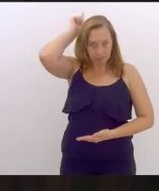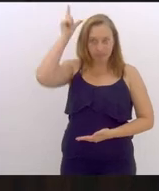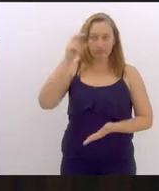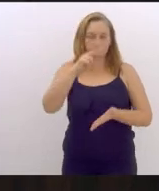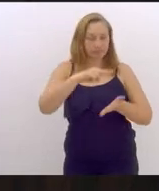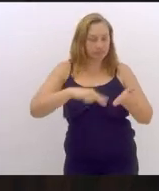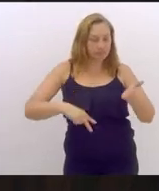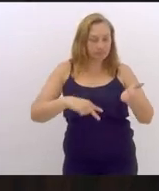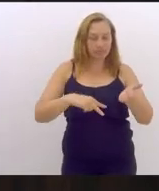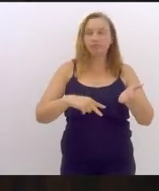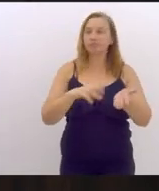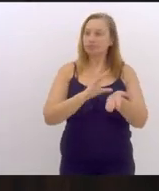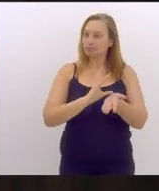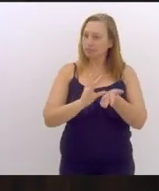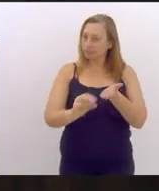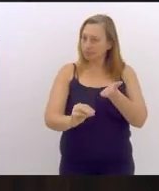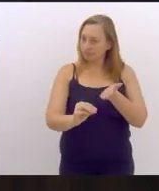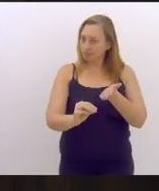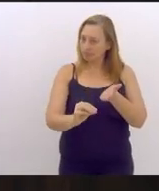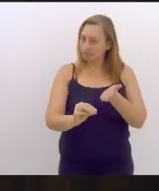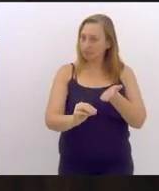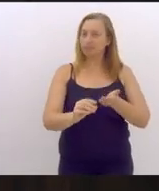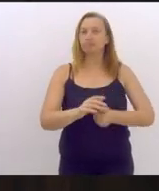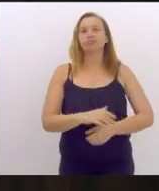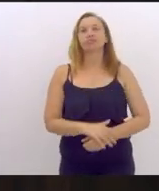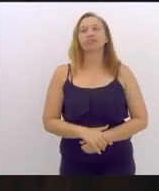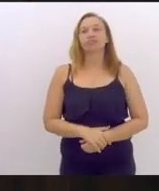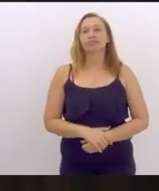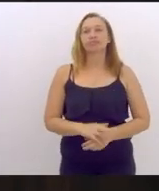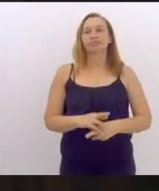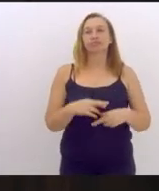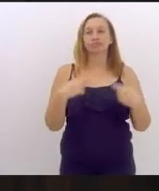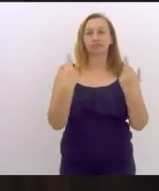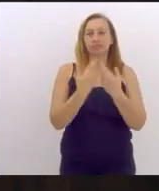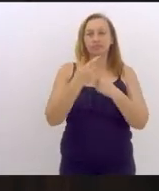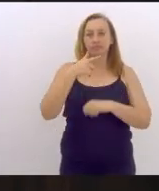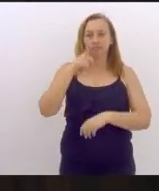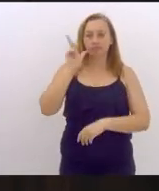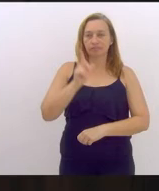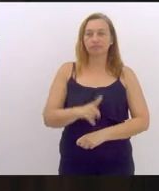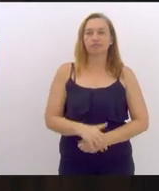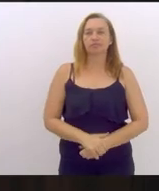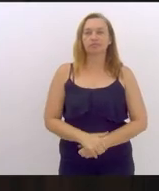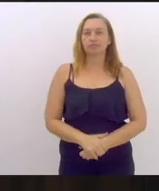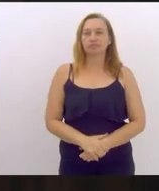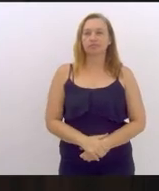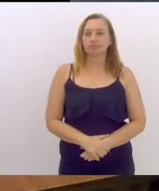Luiz Paulo Correia da Rocha para fazer a leitura da ata da sessão anterior